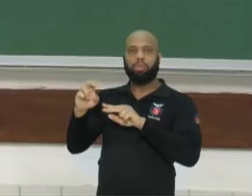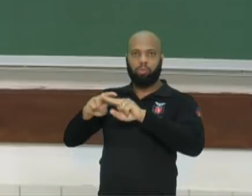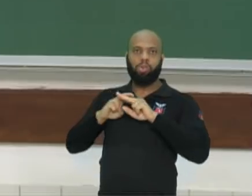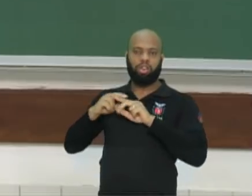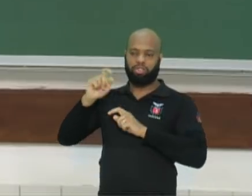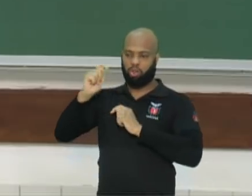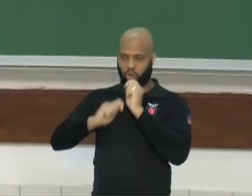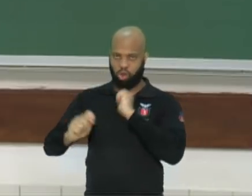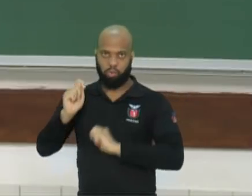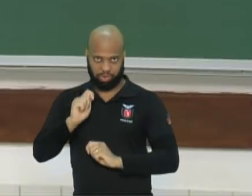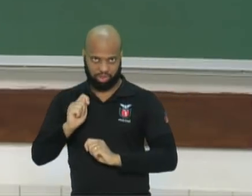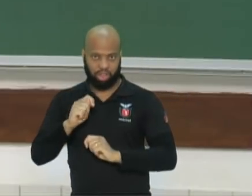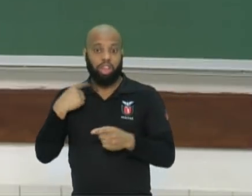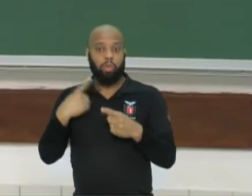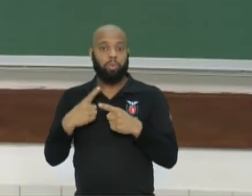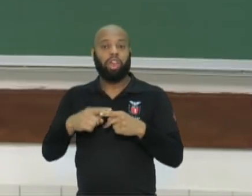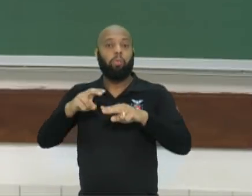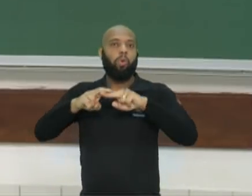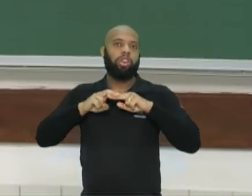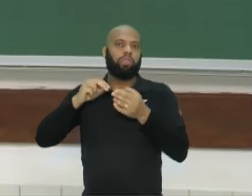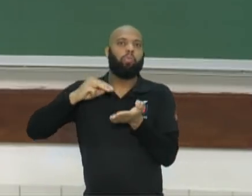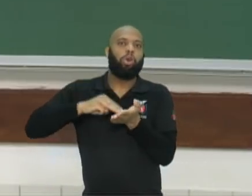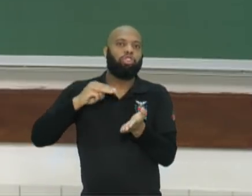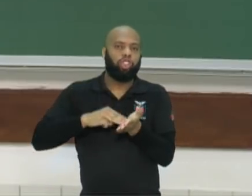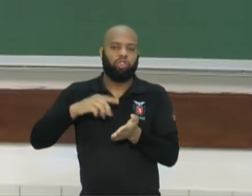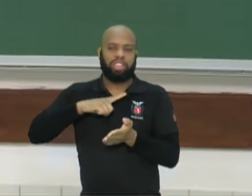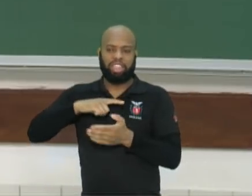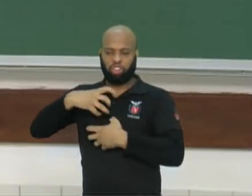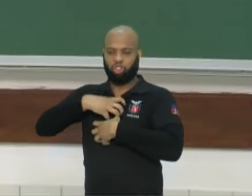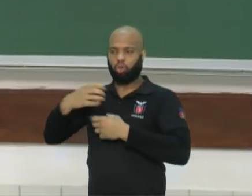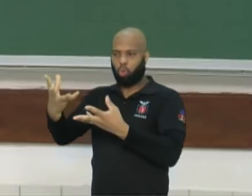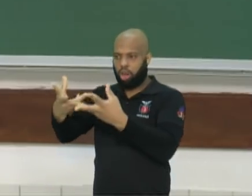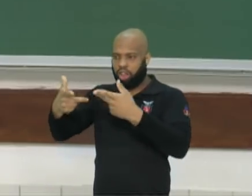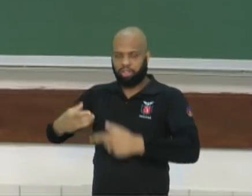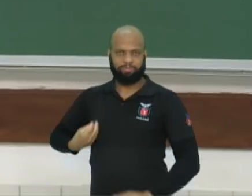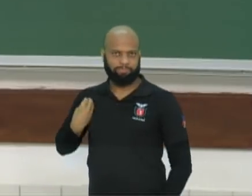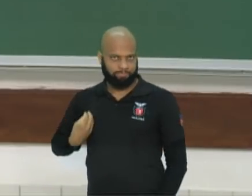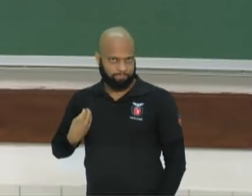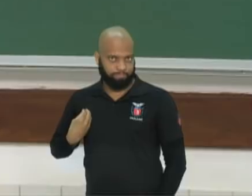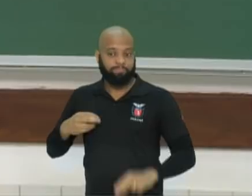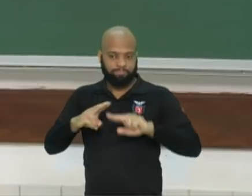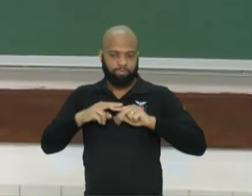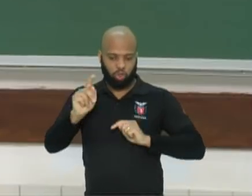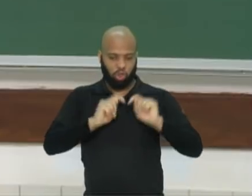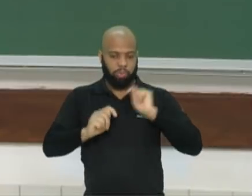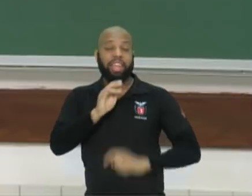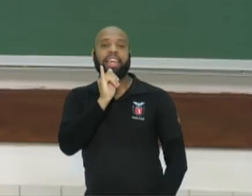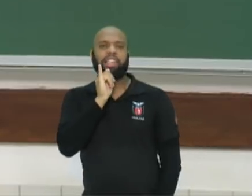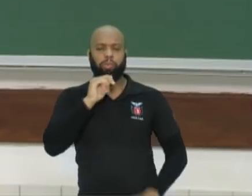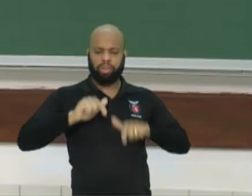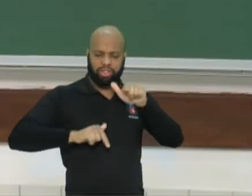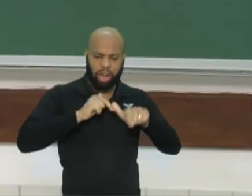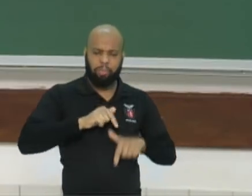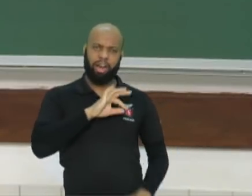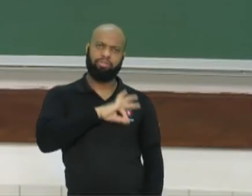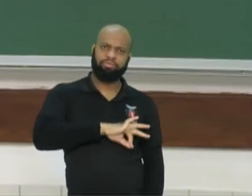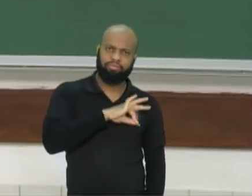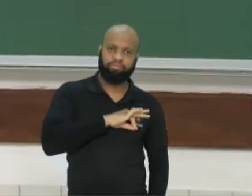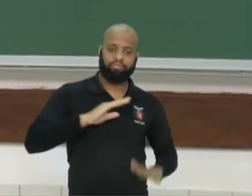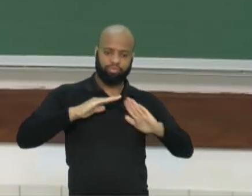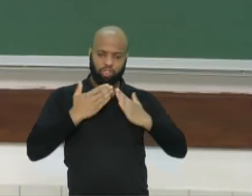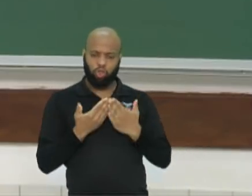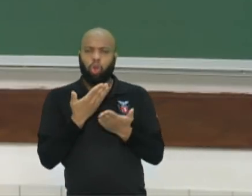econômicas, que são resultado dessas atividades econômicas. O trabalho, a renda, a